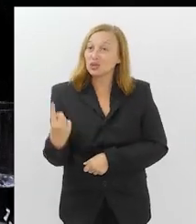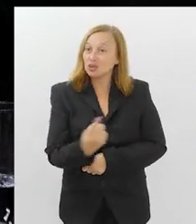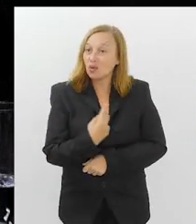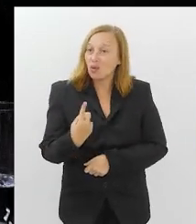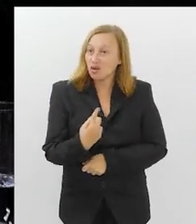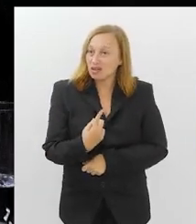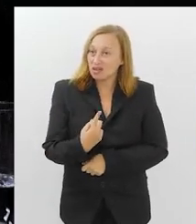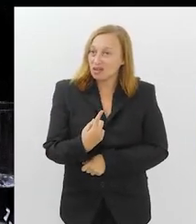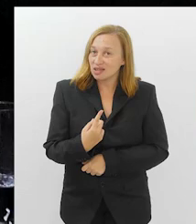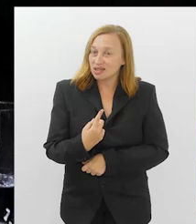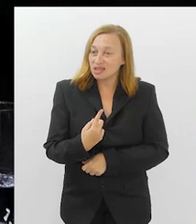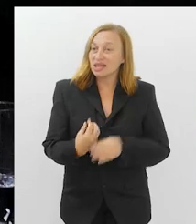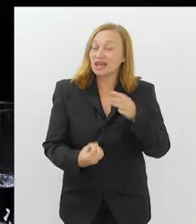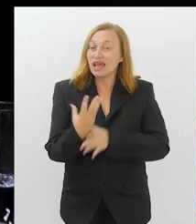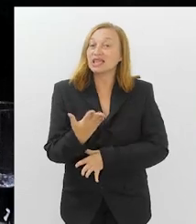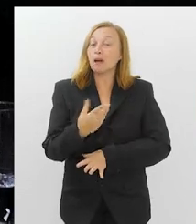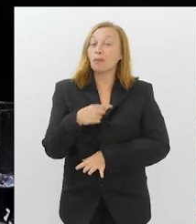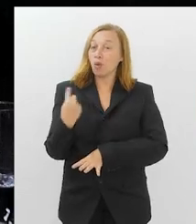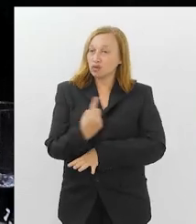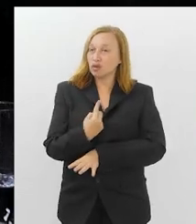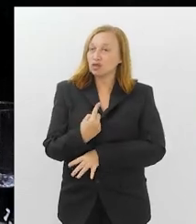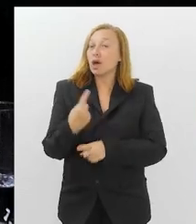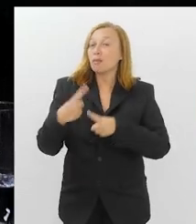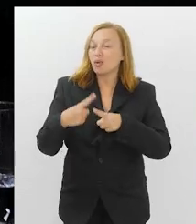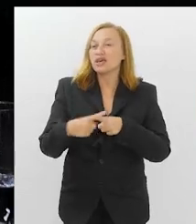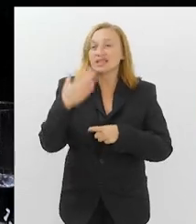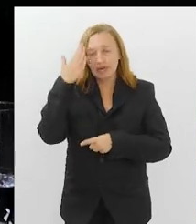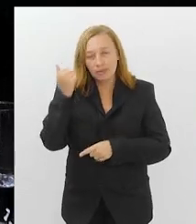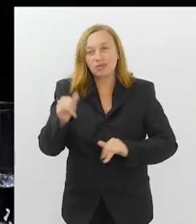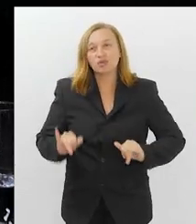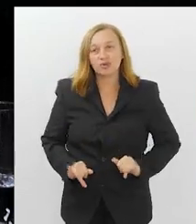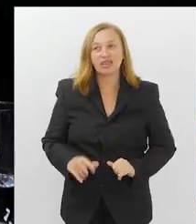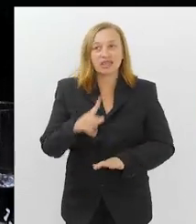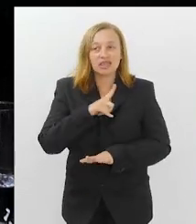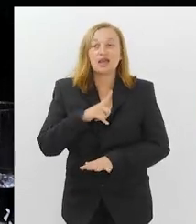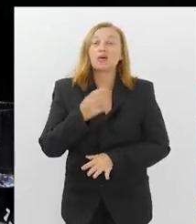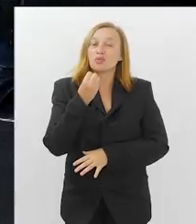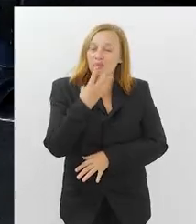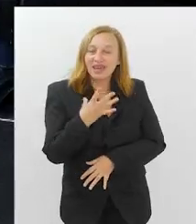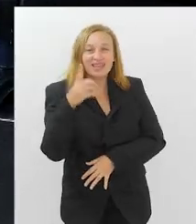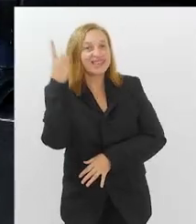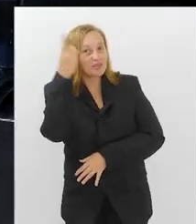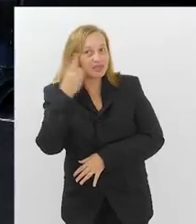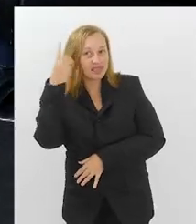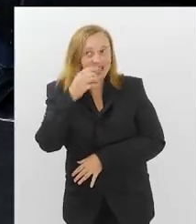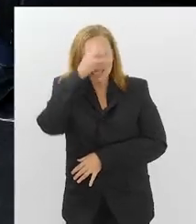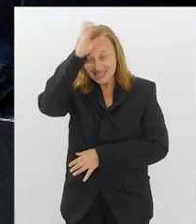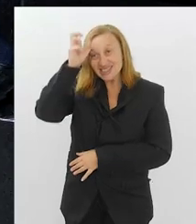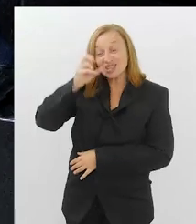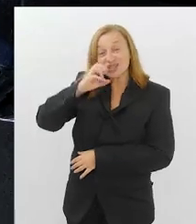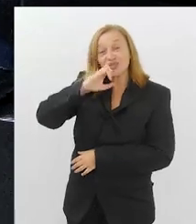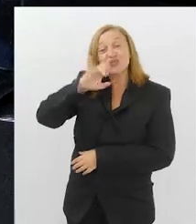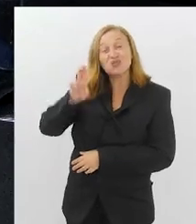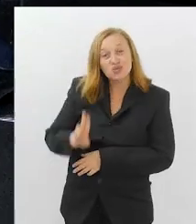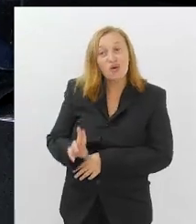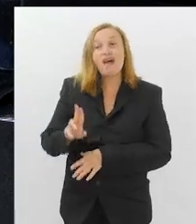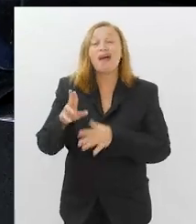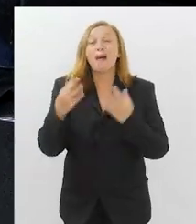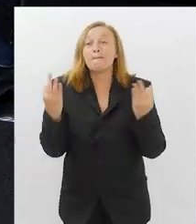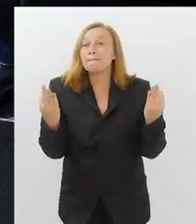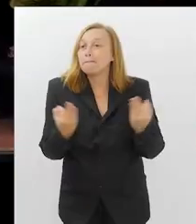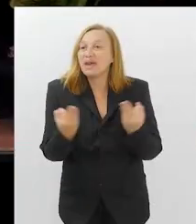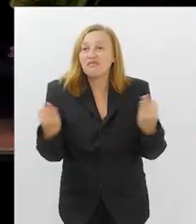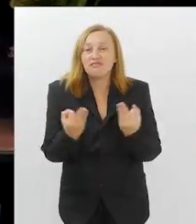para nós, saindo de nós mesmos, porque a gente sabe o que a gente carrega no nosso corpo. Muito bem, deputada Tia Ju. Excelente,